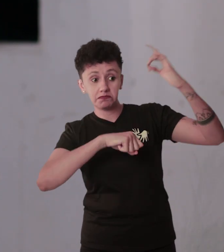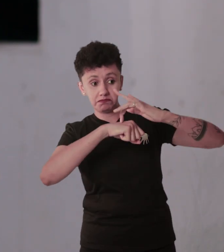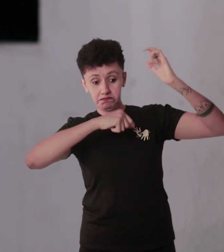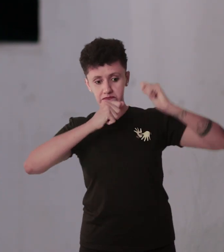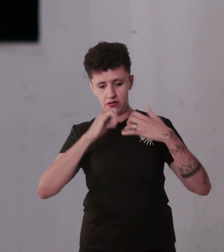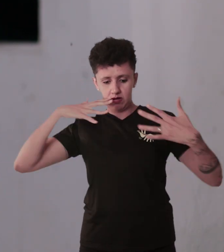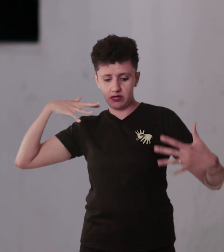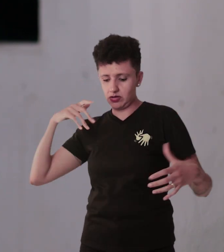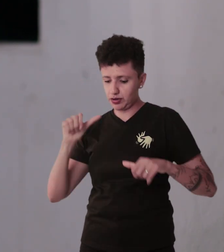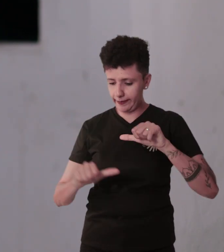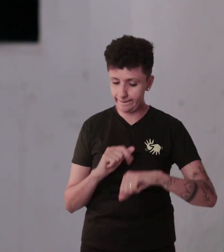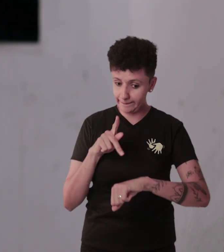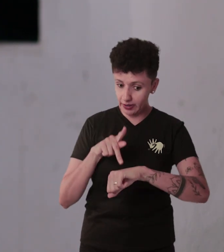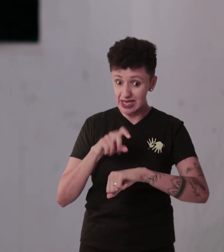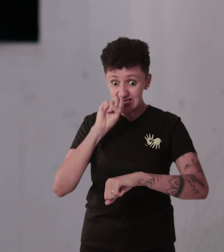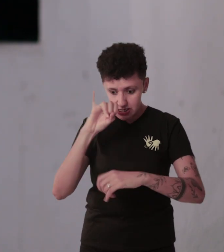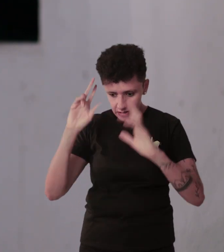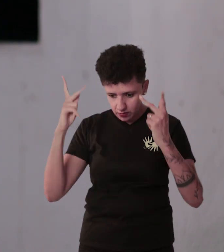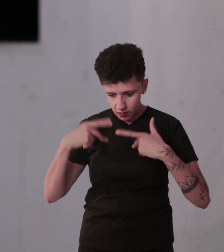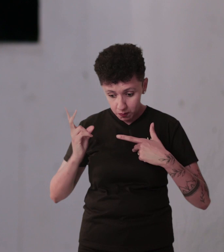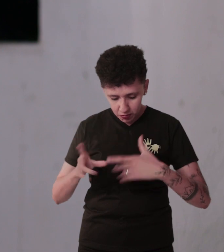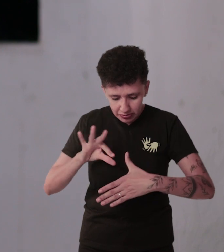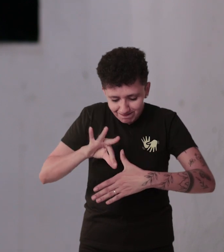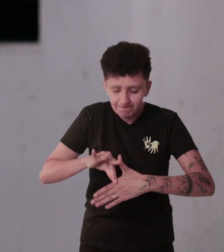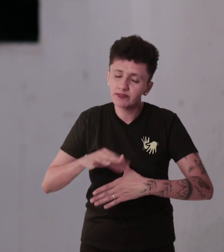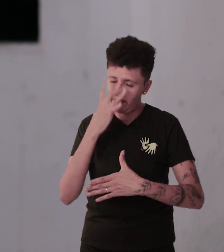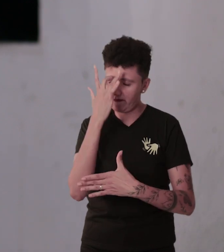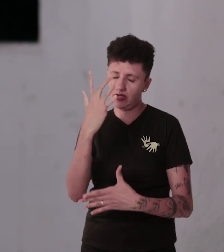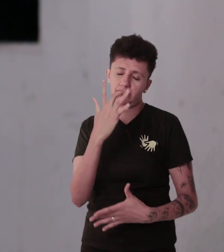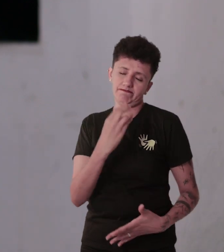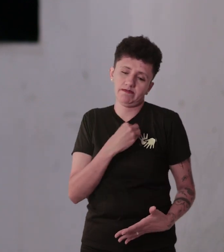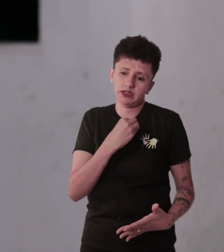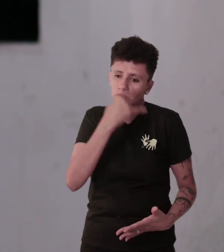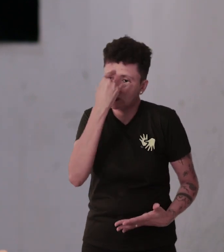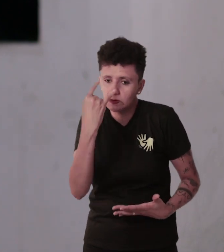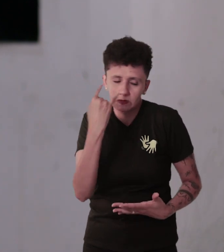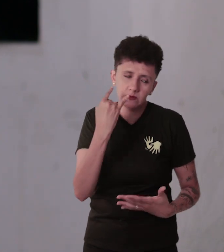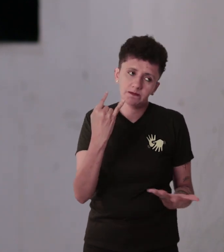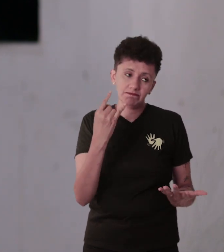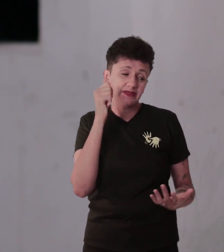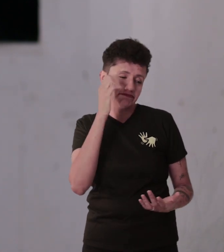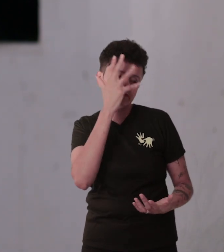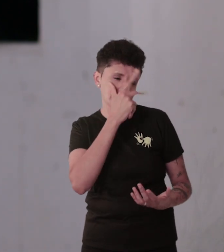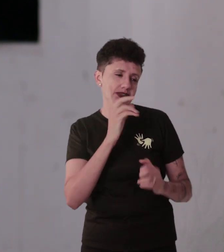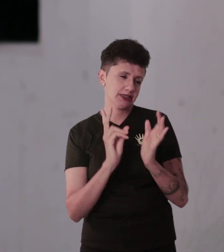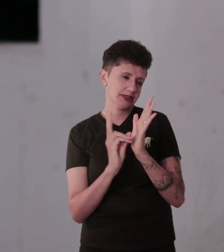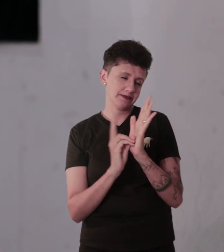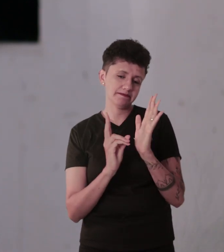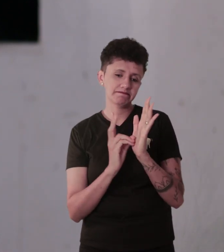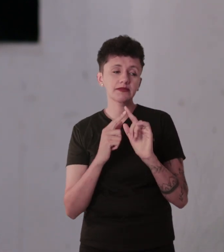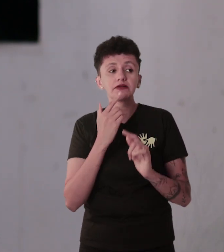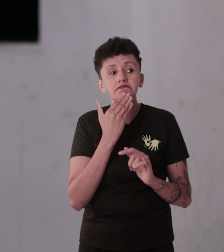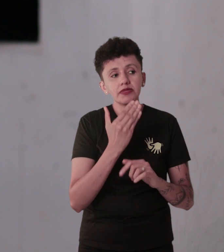transformasse em pedra, porque se ele continuasse homem, ele ia, né, ter um envolvimento com essa bela índia. Então o que ele faz? Ele